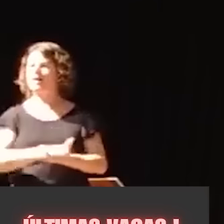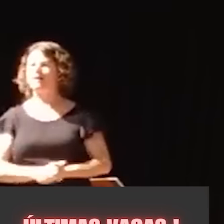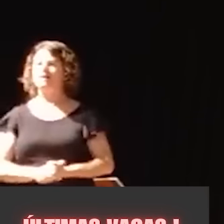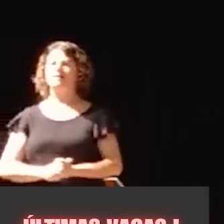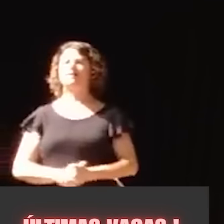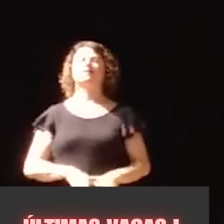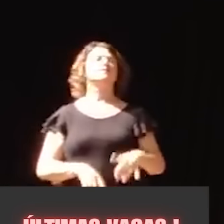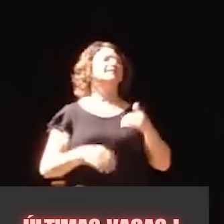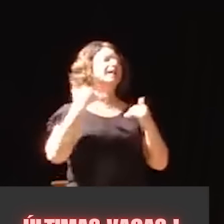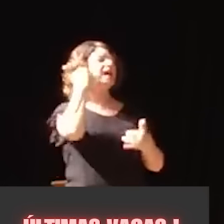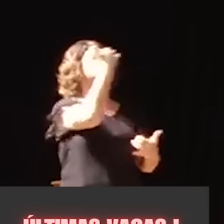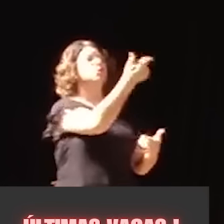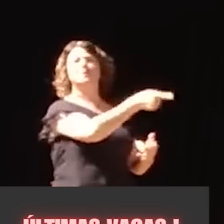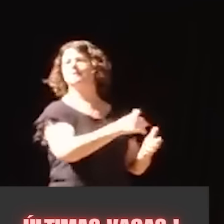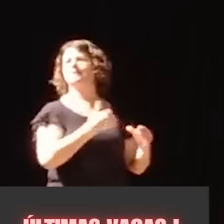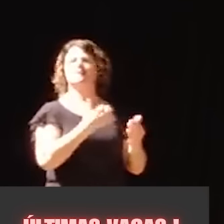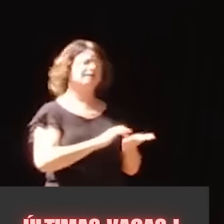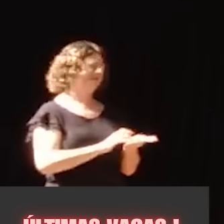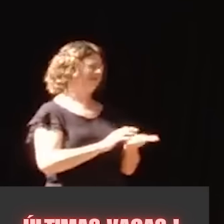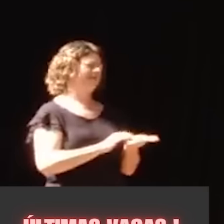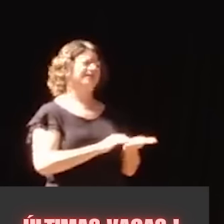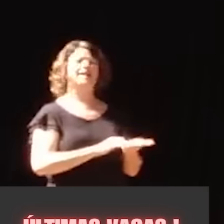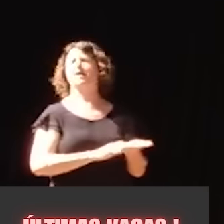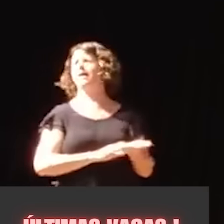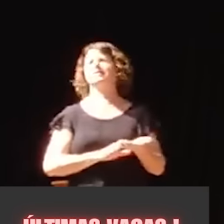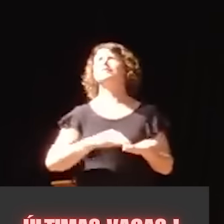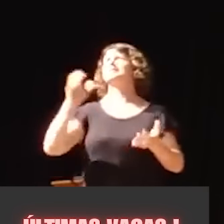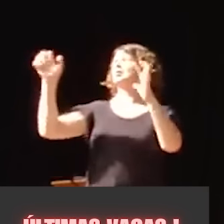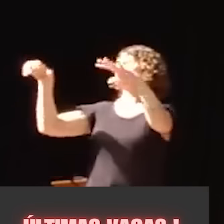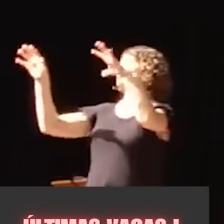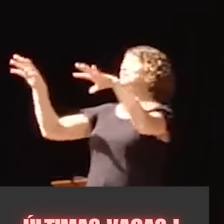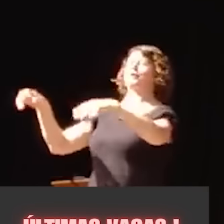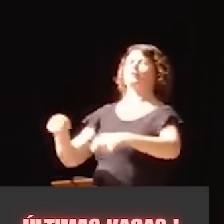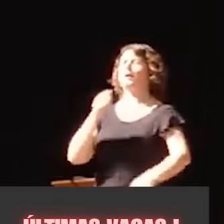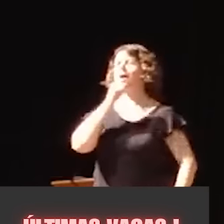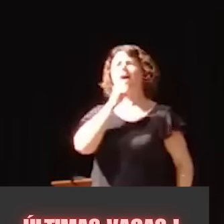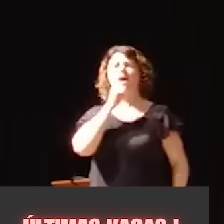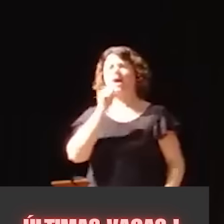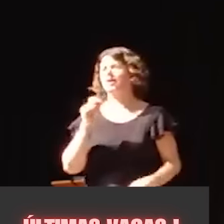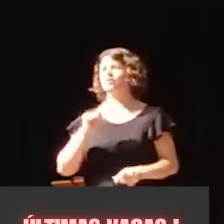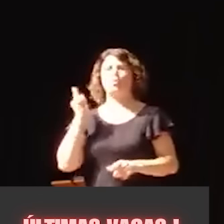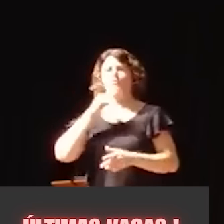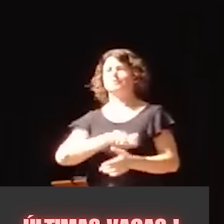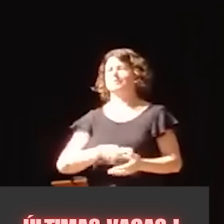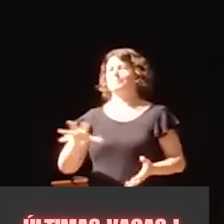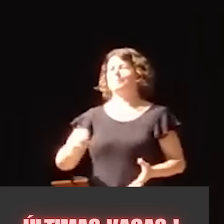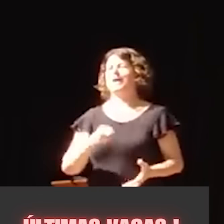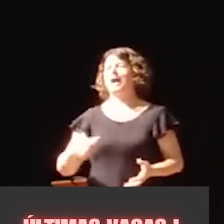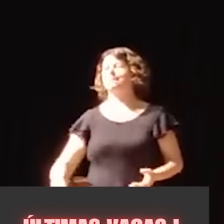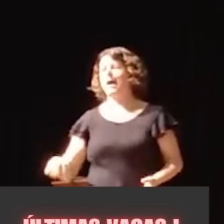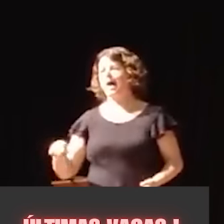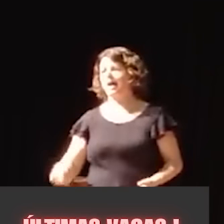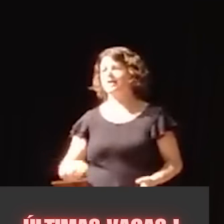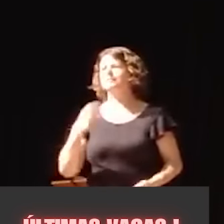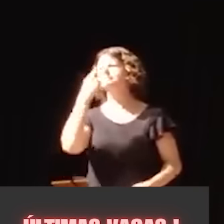a mala uma hora para pegar a mala falei filho O Senhor é